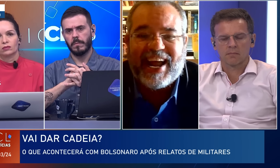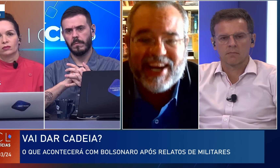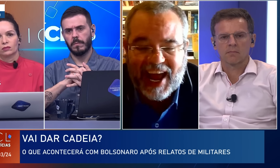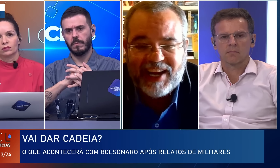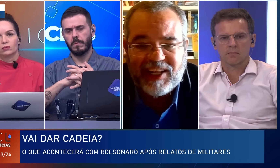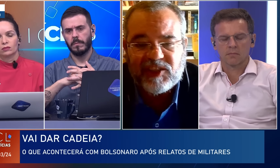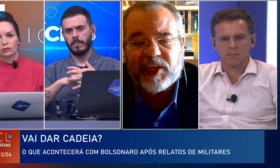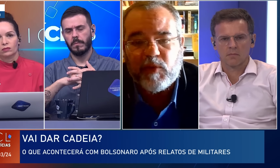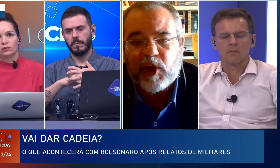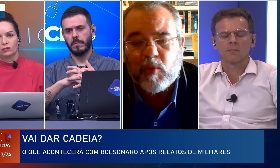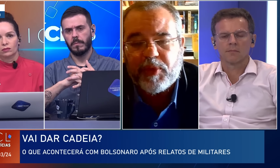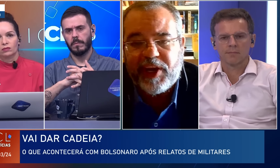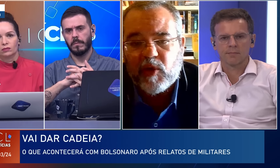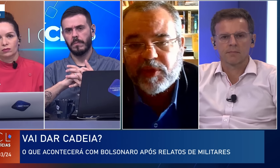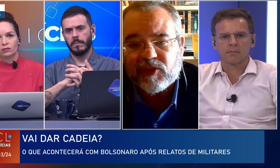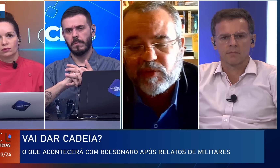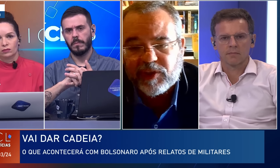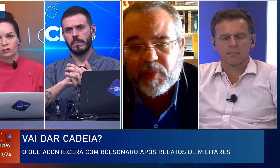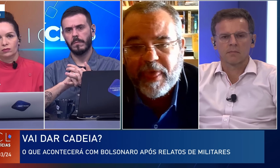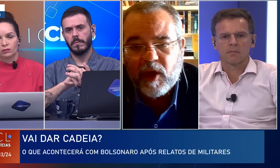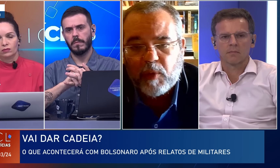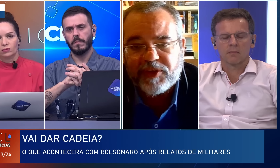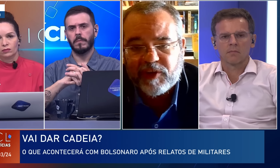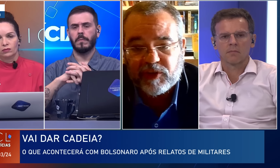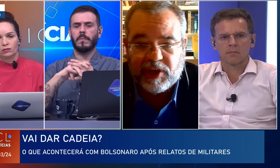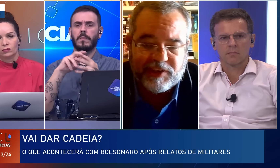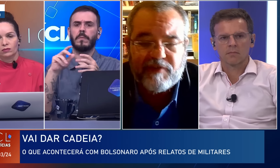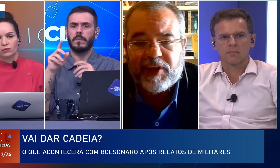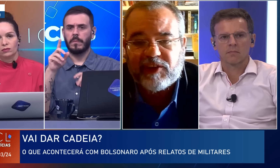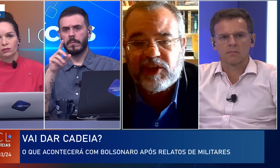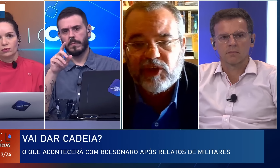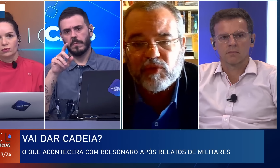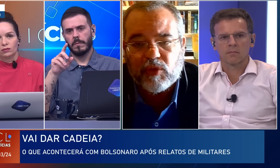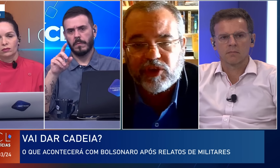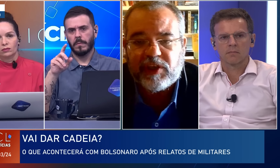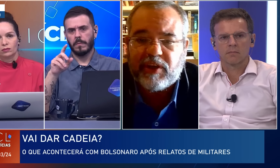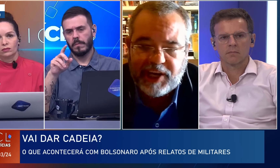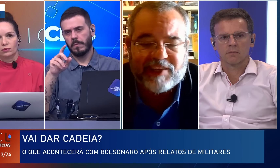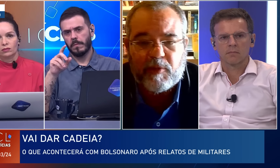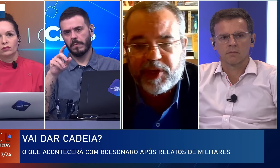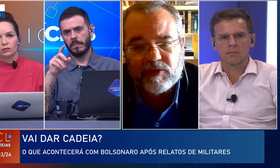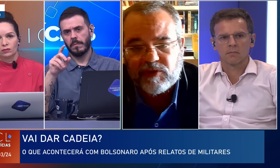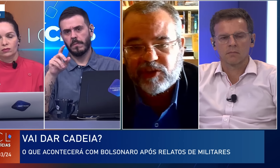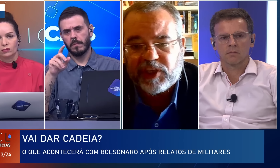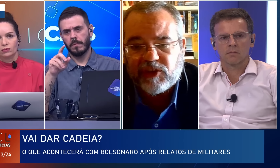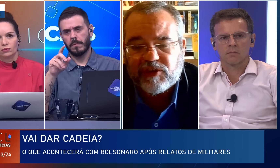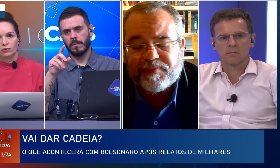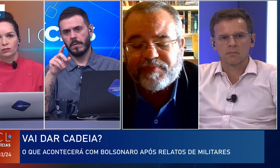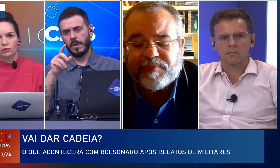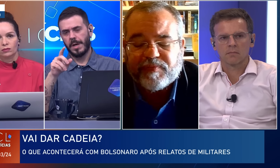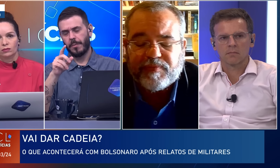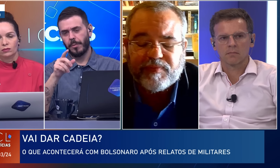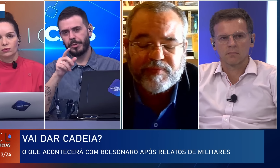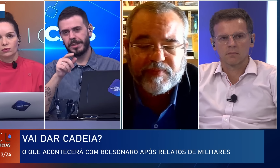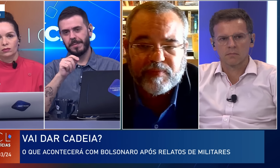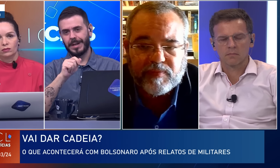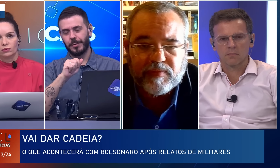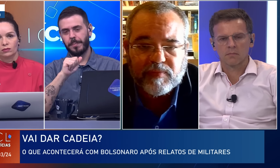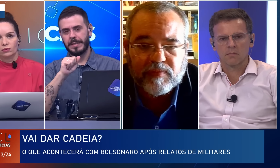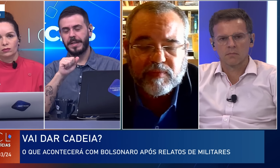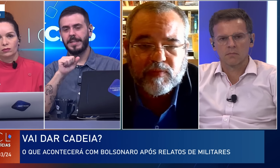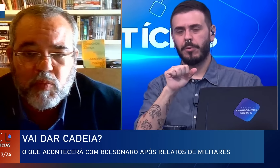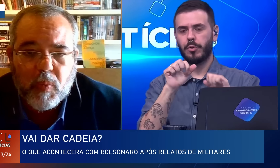Moraes e canália e dizer que não ia cumprir nenhuma das suas observações Se ele falasse ISO Hoje ele tava preso no dia seguinte é um bom dia